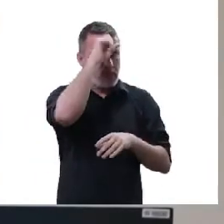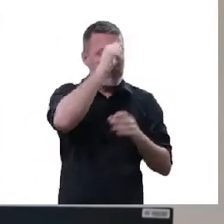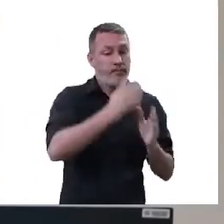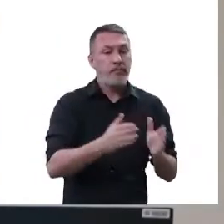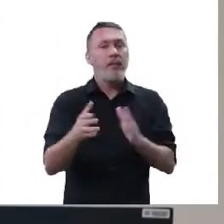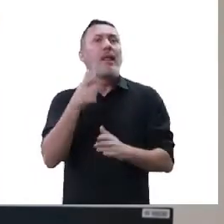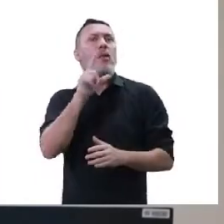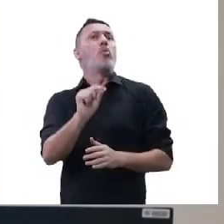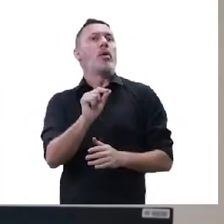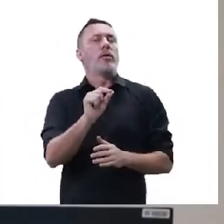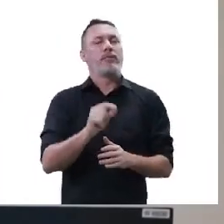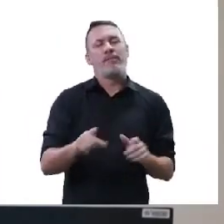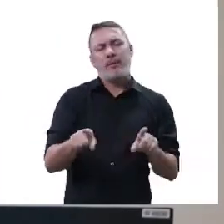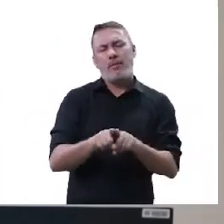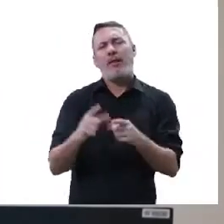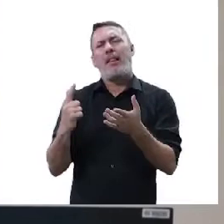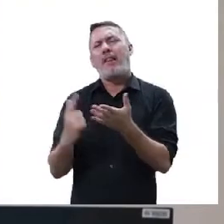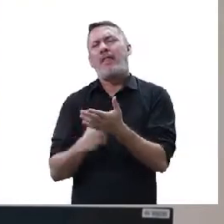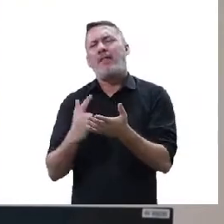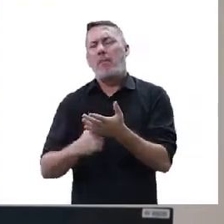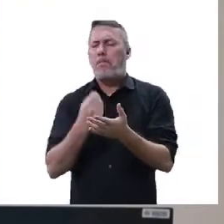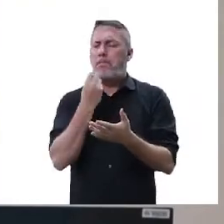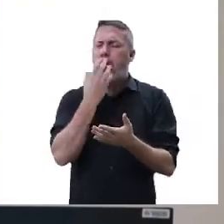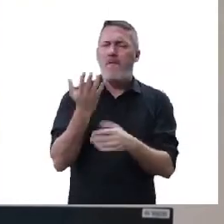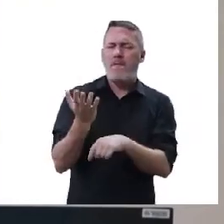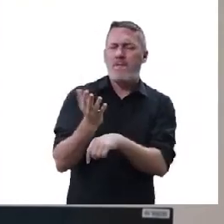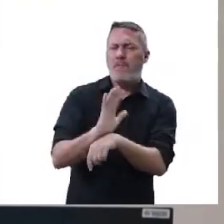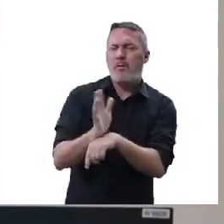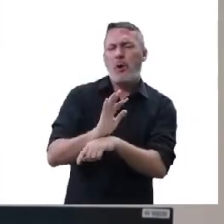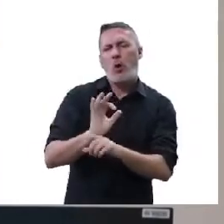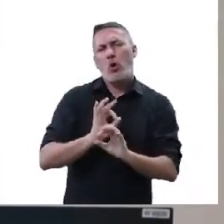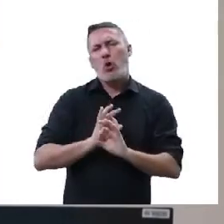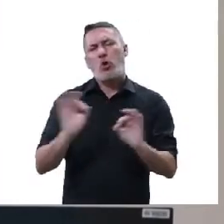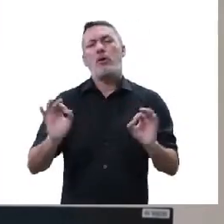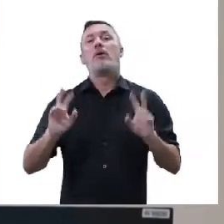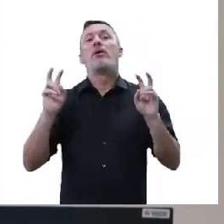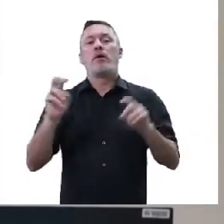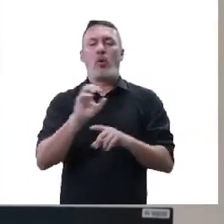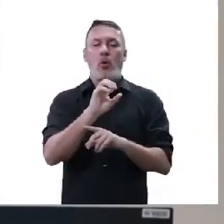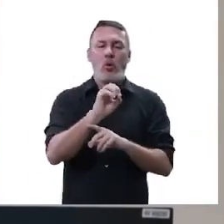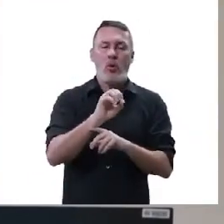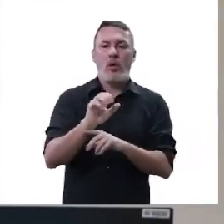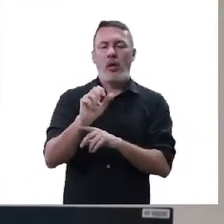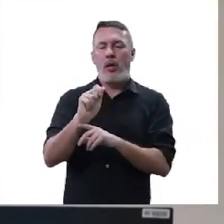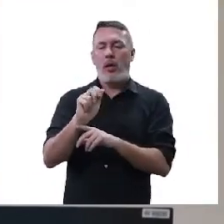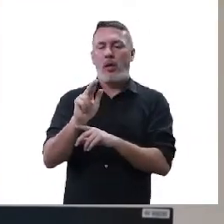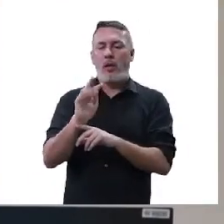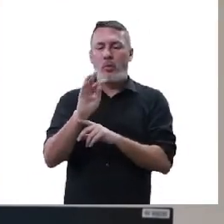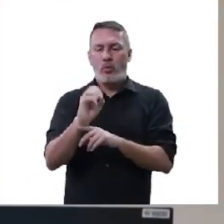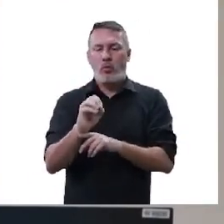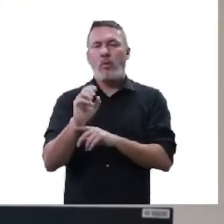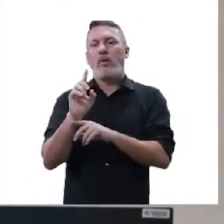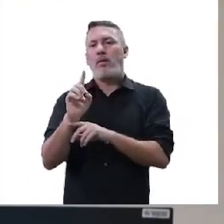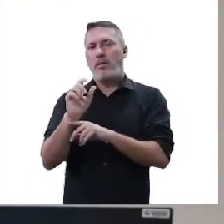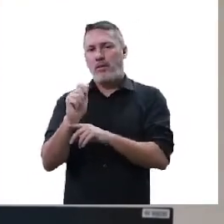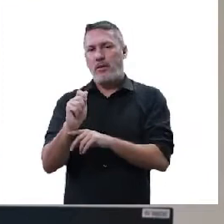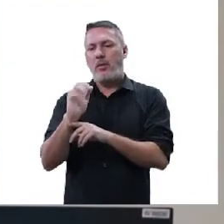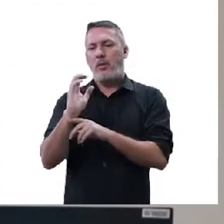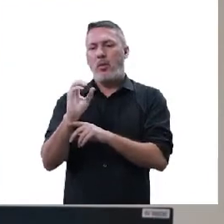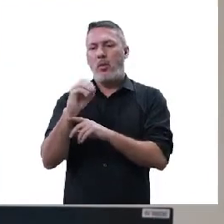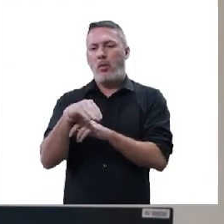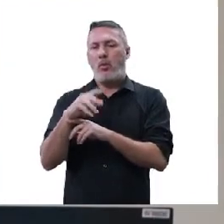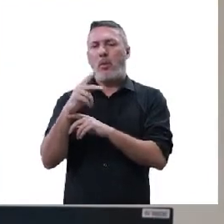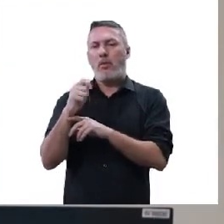falar sobre um livro fantástico, um filme bacana, que se tornou um filme, O Auto da Compadecida, e nós vamos conversar